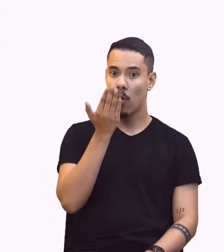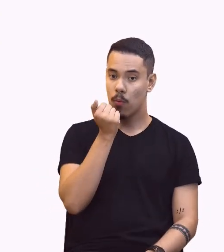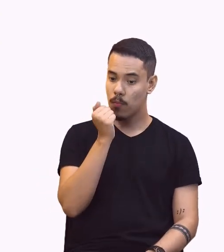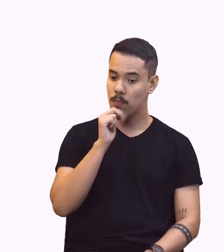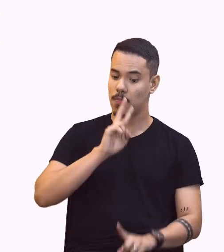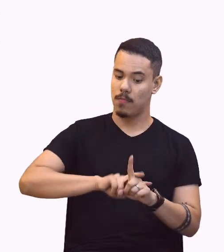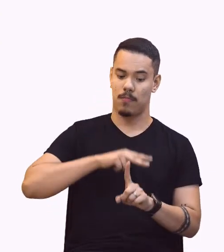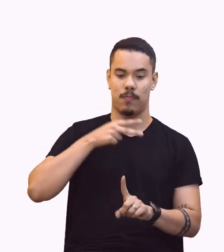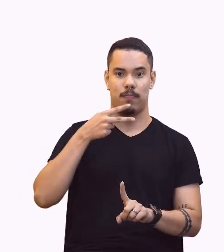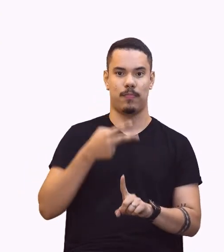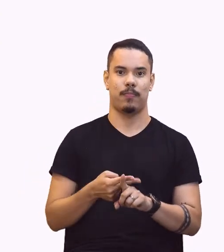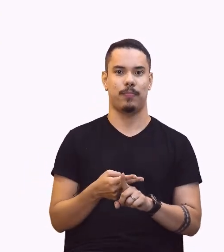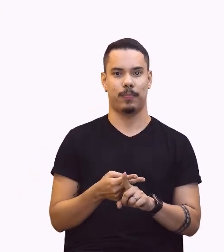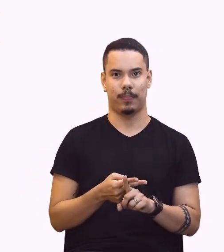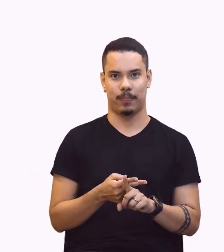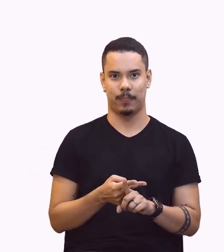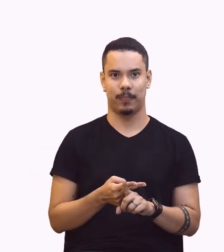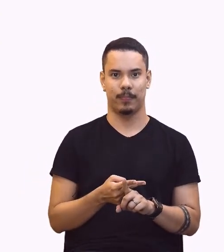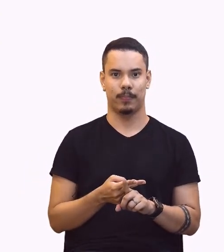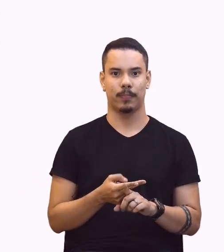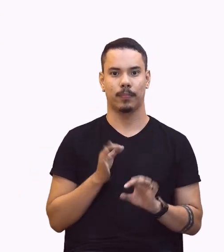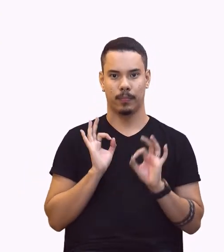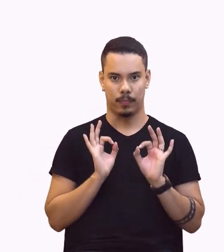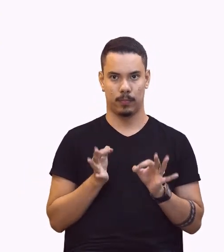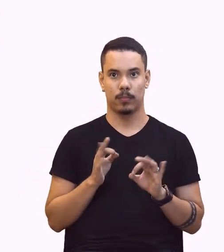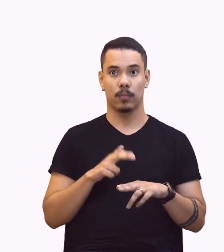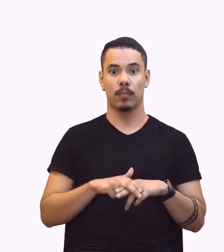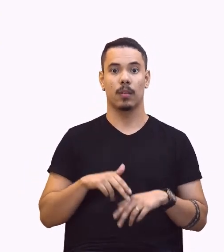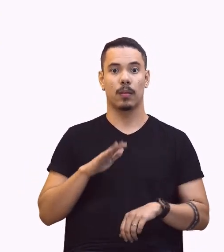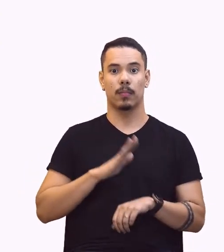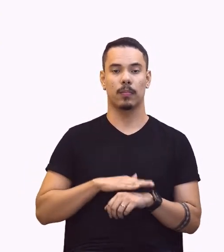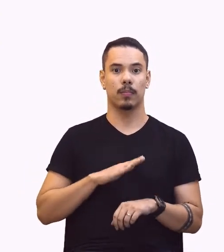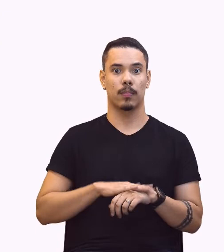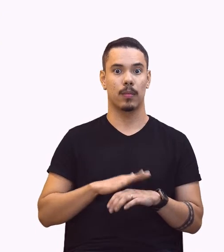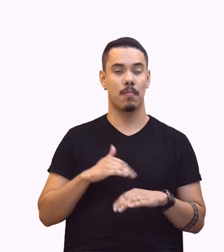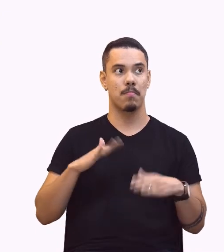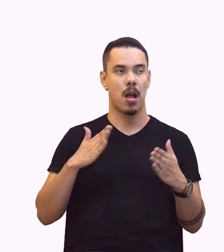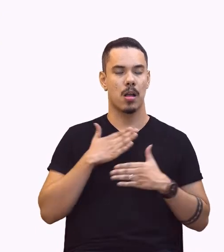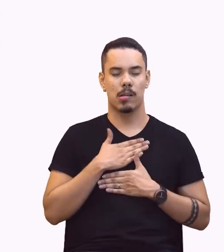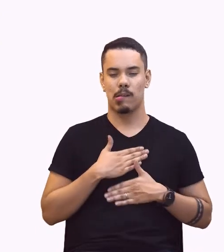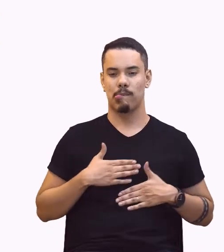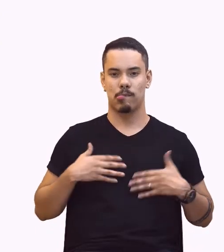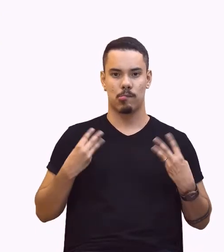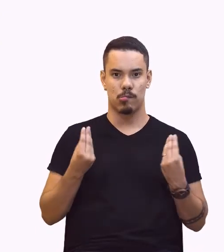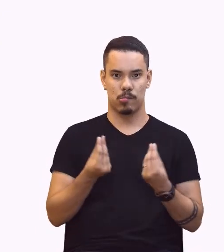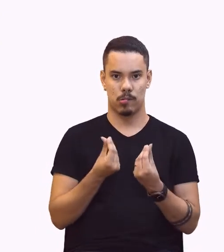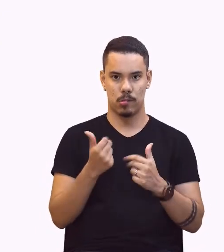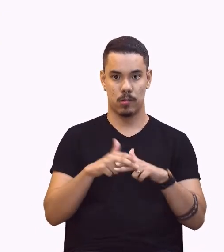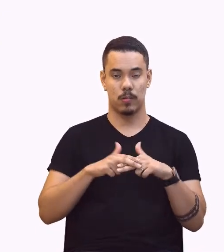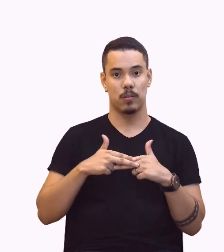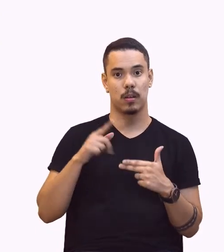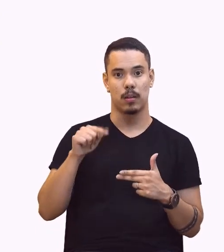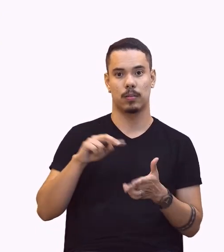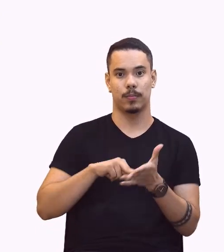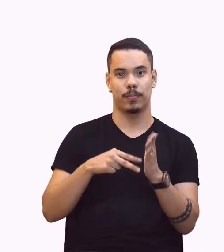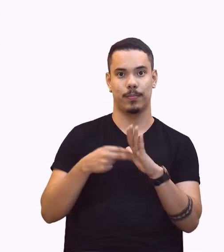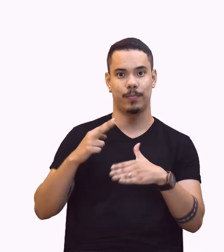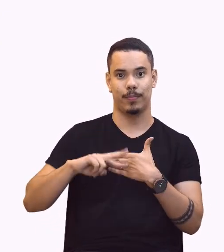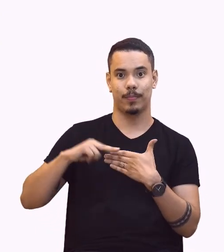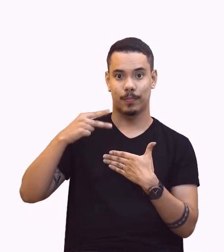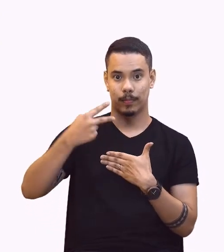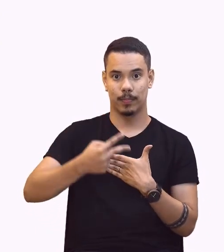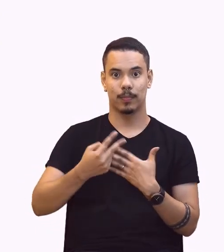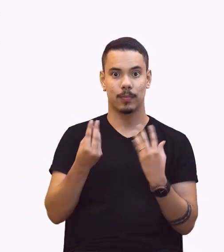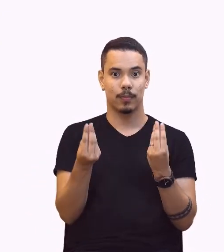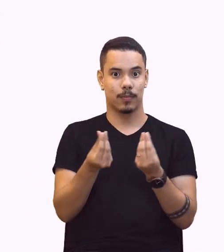duradouro, intenso, em um longo prazer. Então, esses seriam os efeitos secundários, fazer com que uma